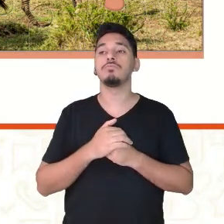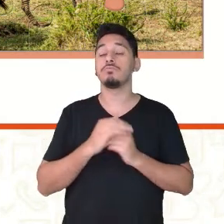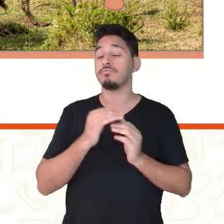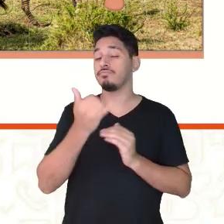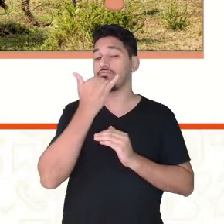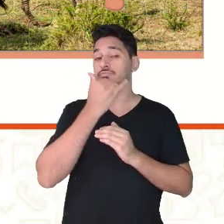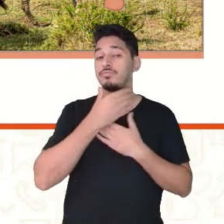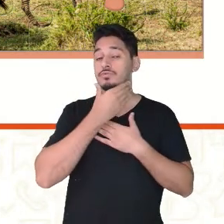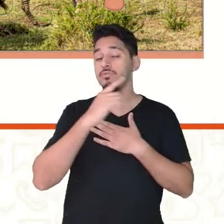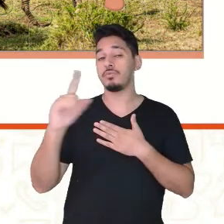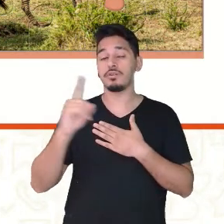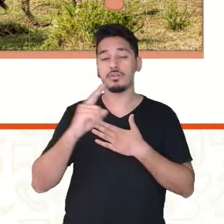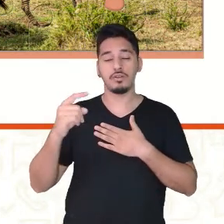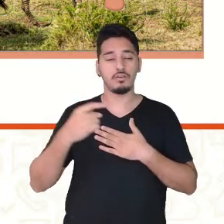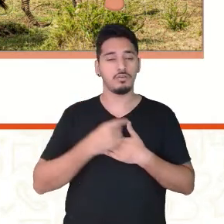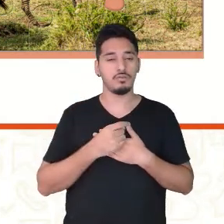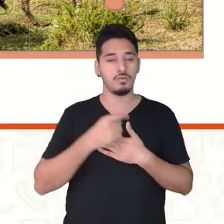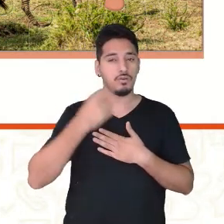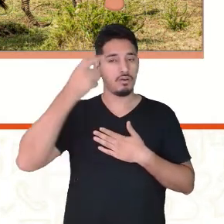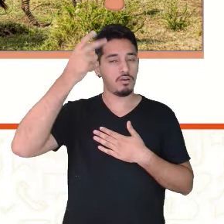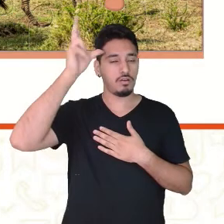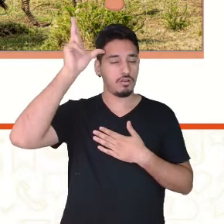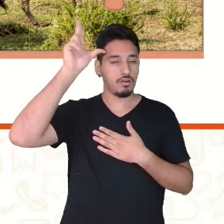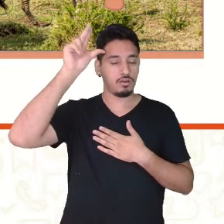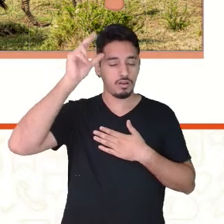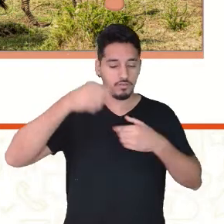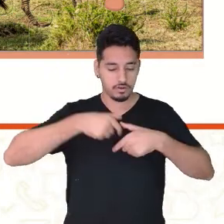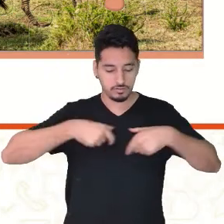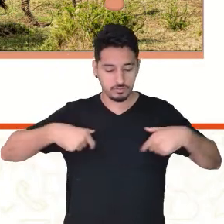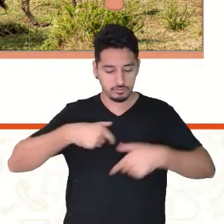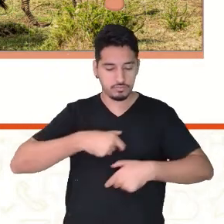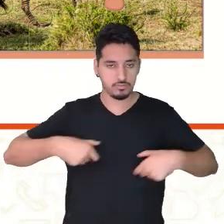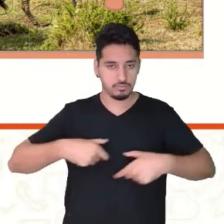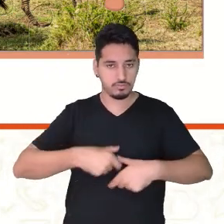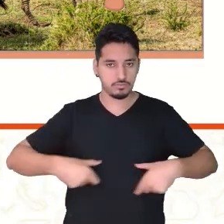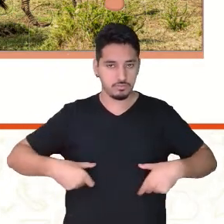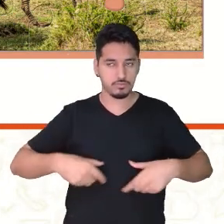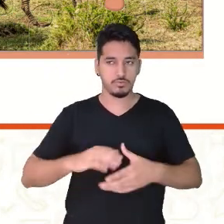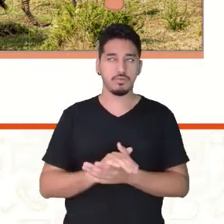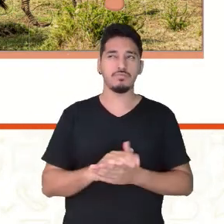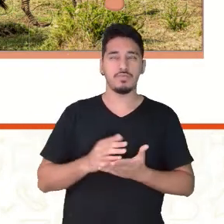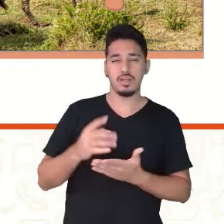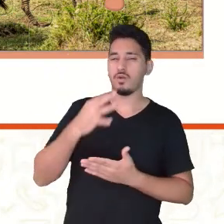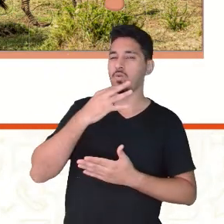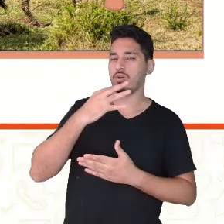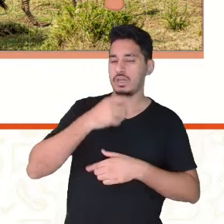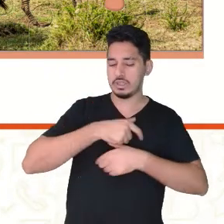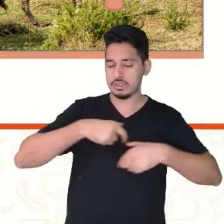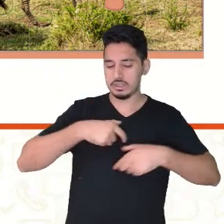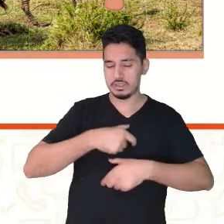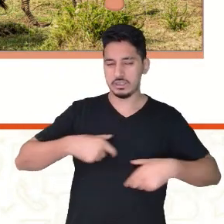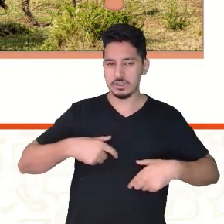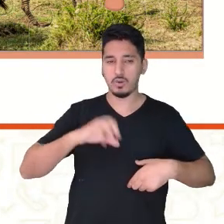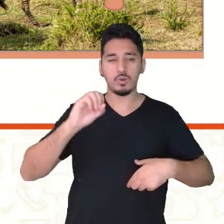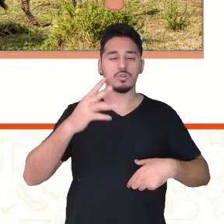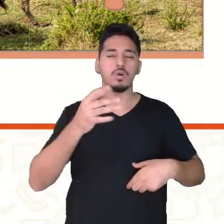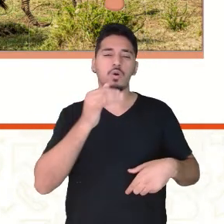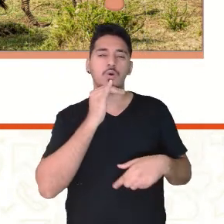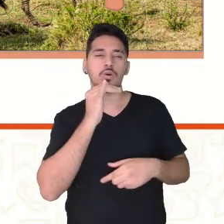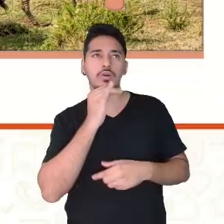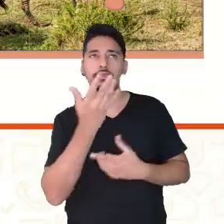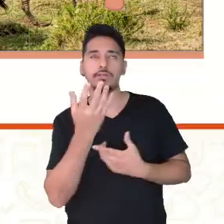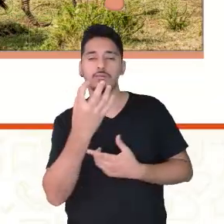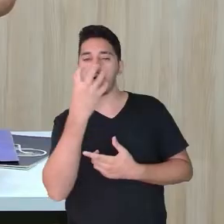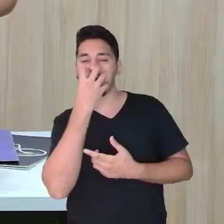uma zebra? Ela conheceu esses animais? Ou ela só conhece o cachorro, o gato, o coelho e